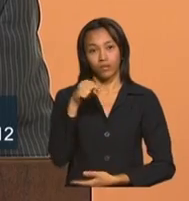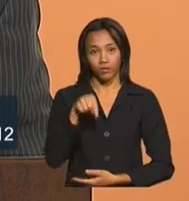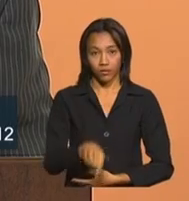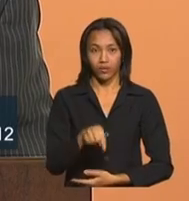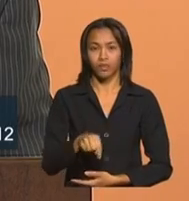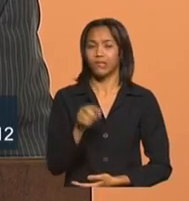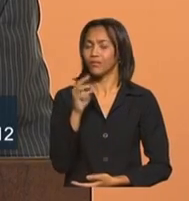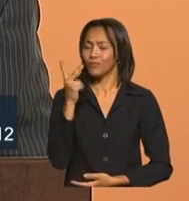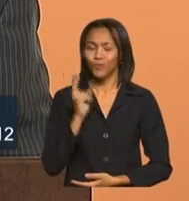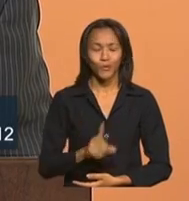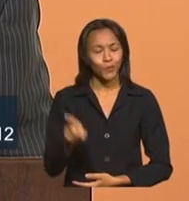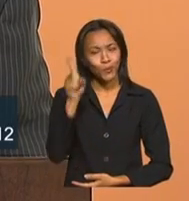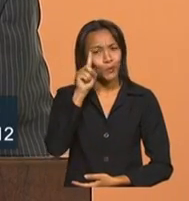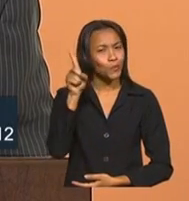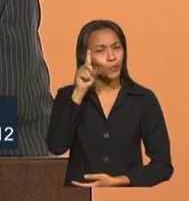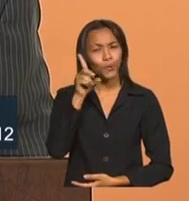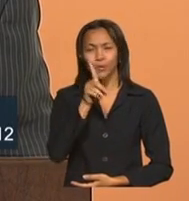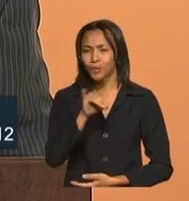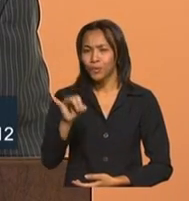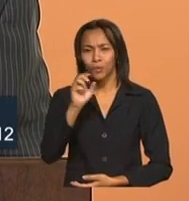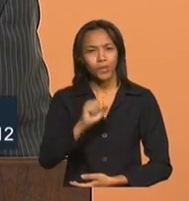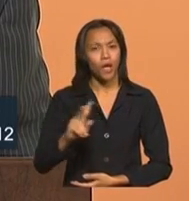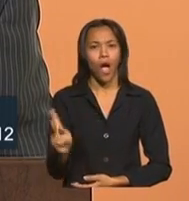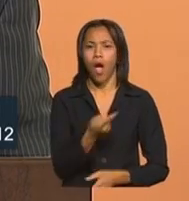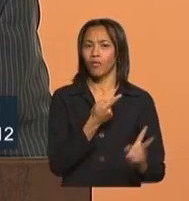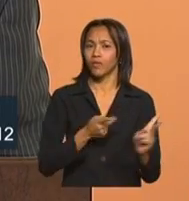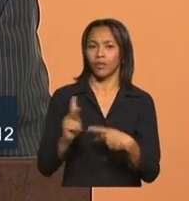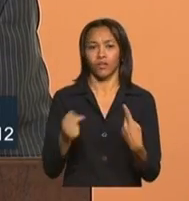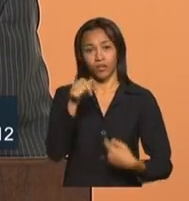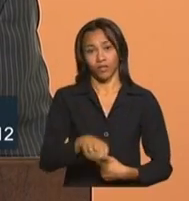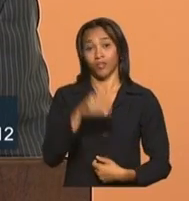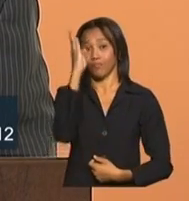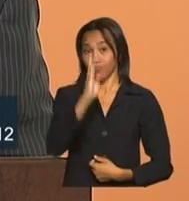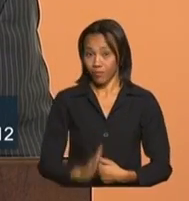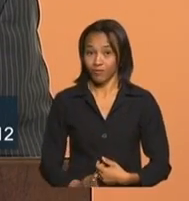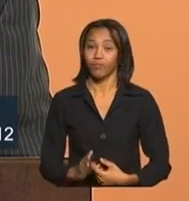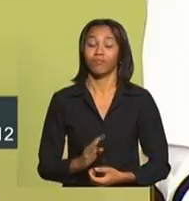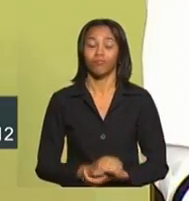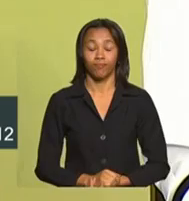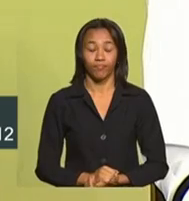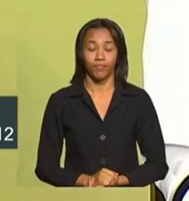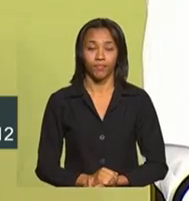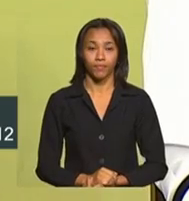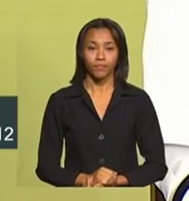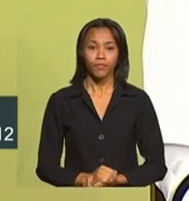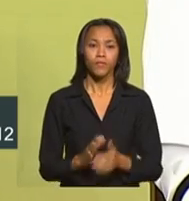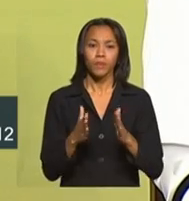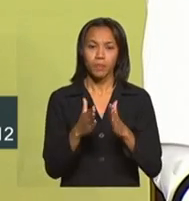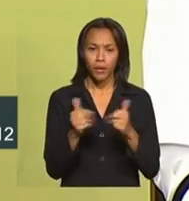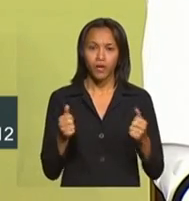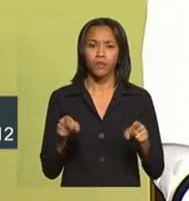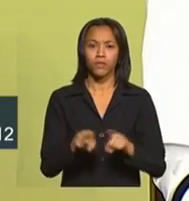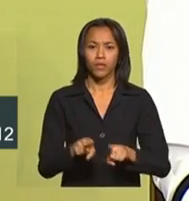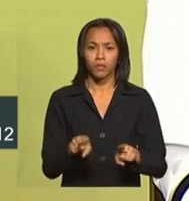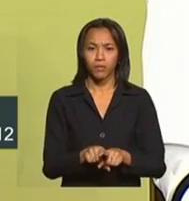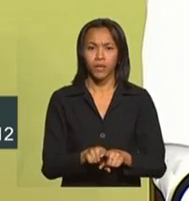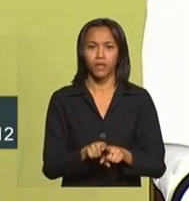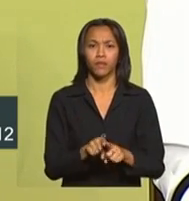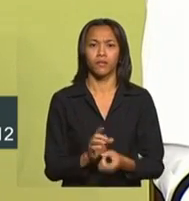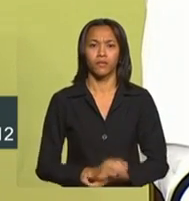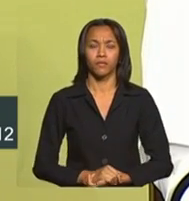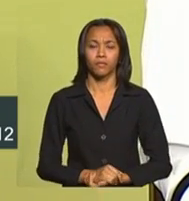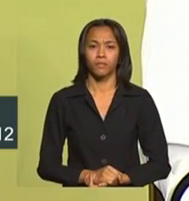ainda todos os dias no trânsito brasileiro. E peço uma breve